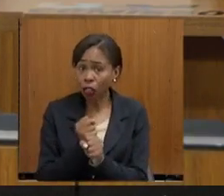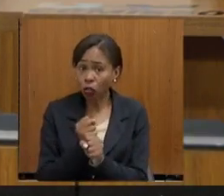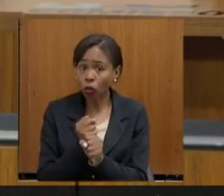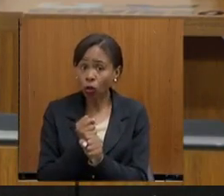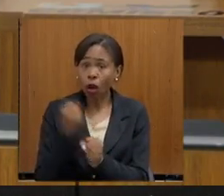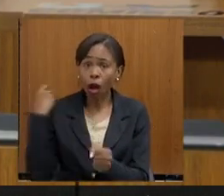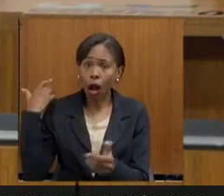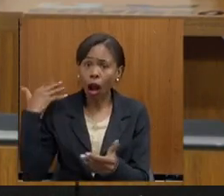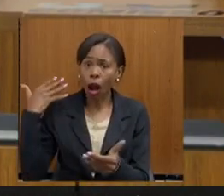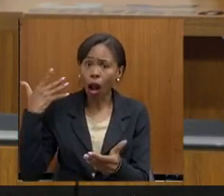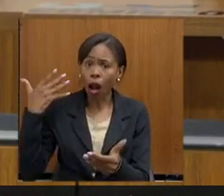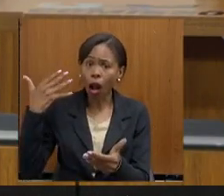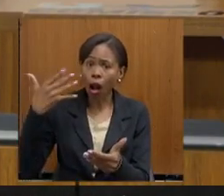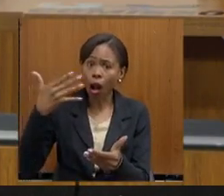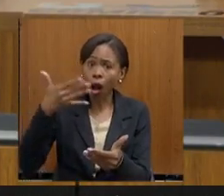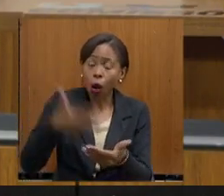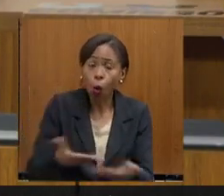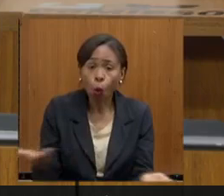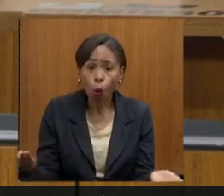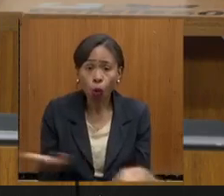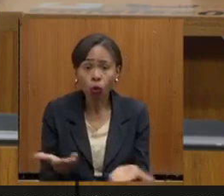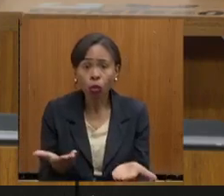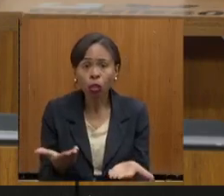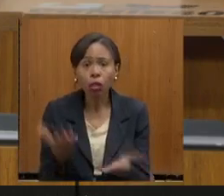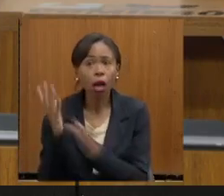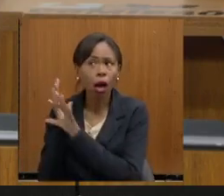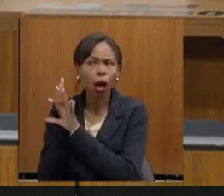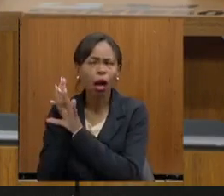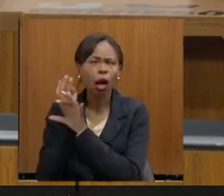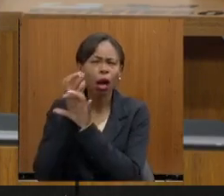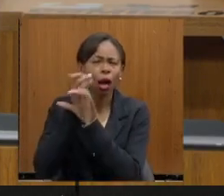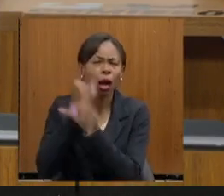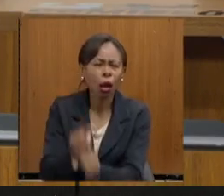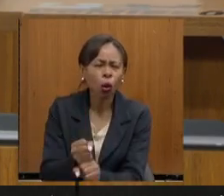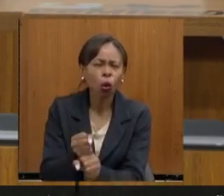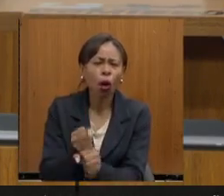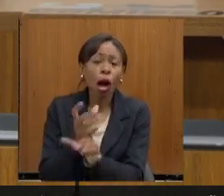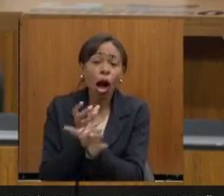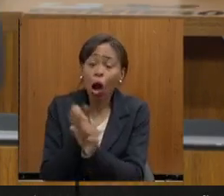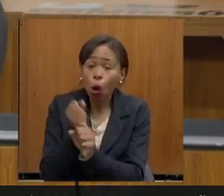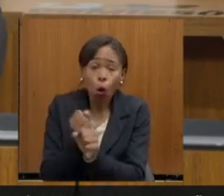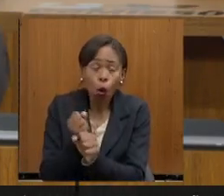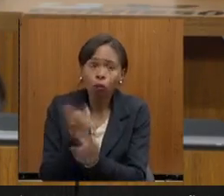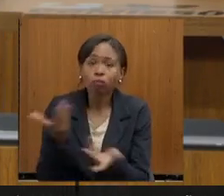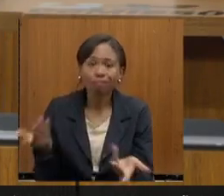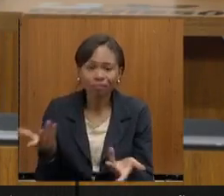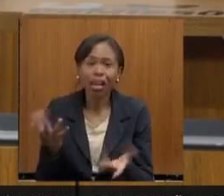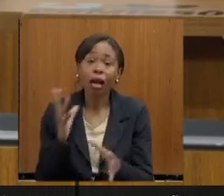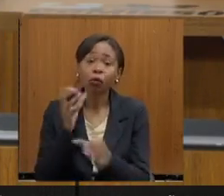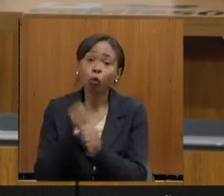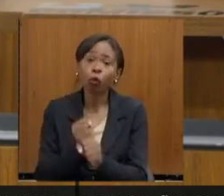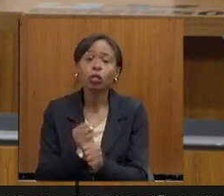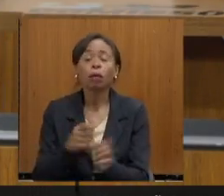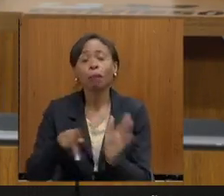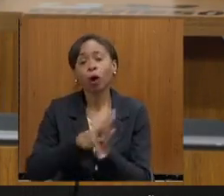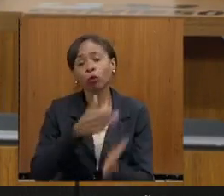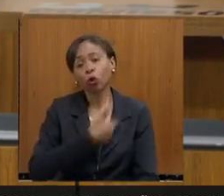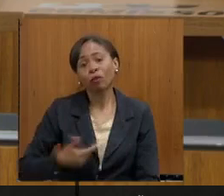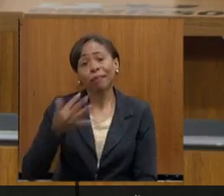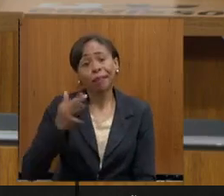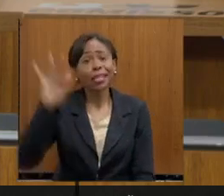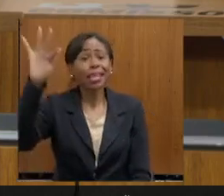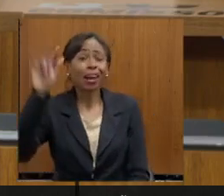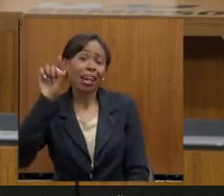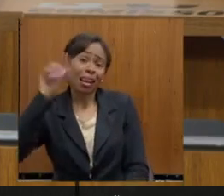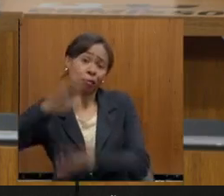essa conta é uma conta que é o que o governo federal faz para ele porque ele que da outorga a gente acabou de ver aí o processo da